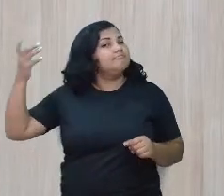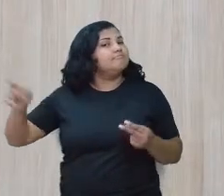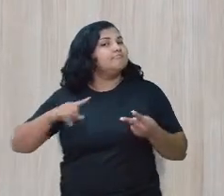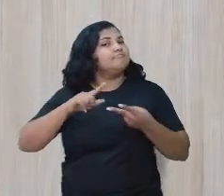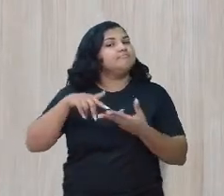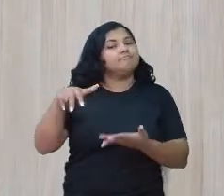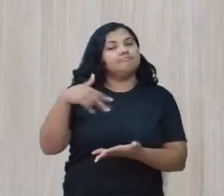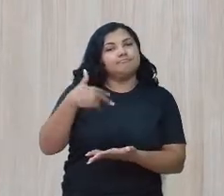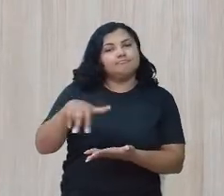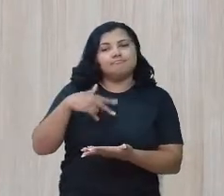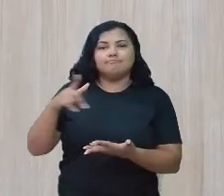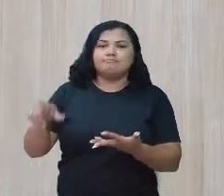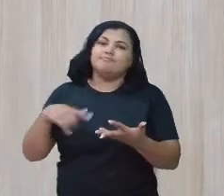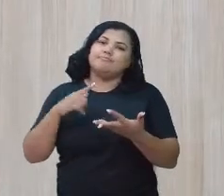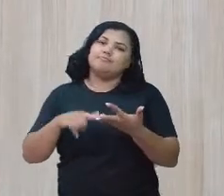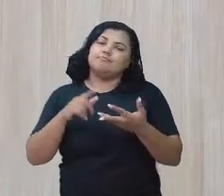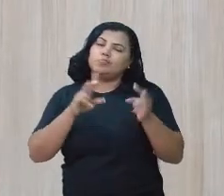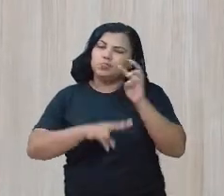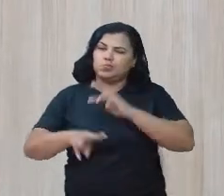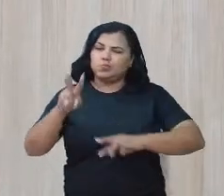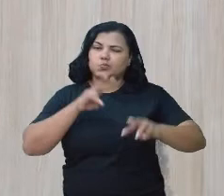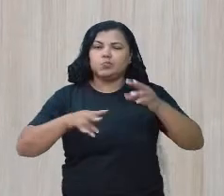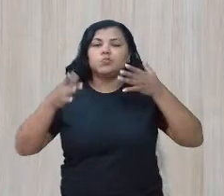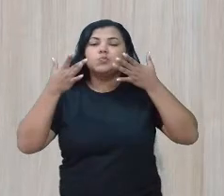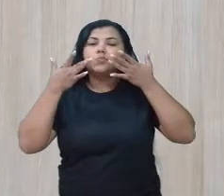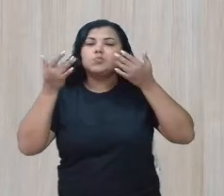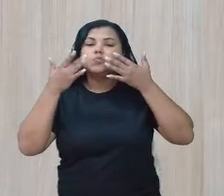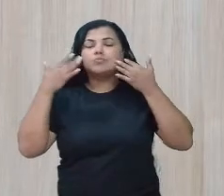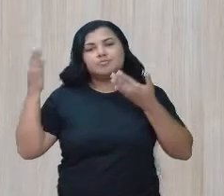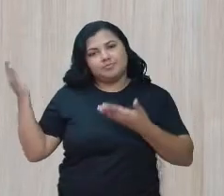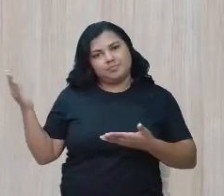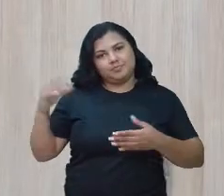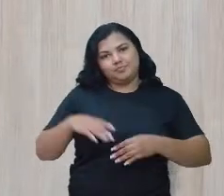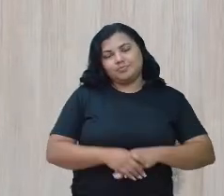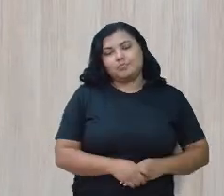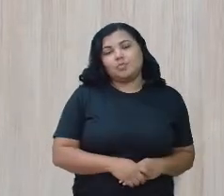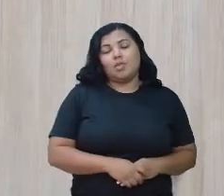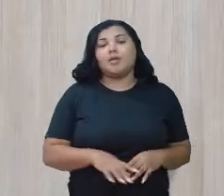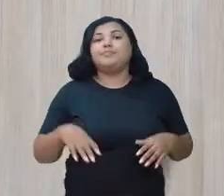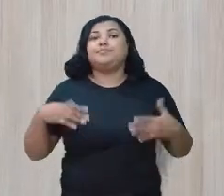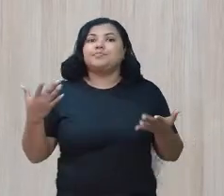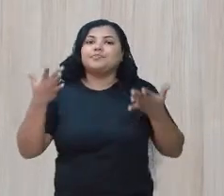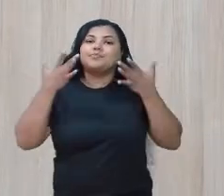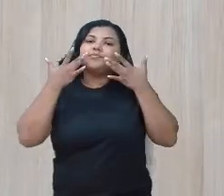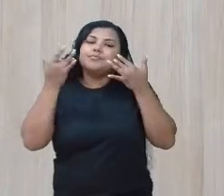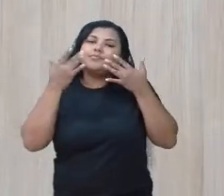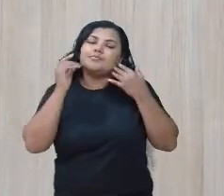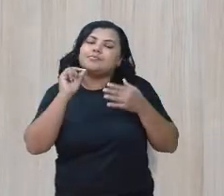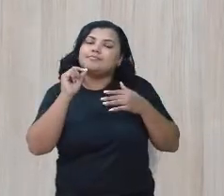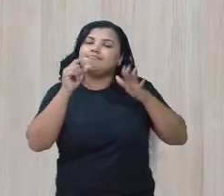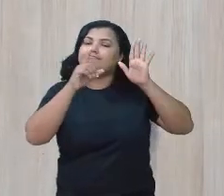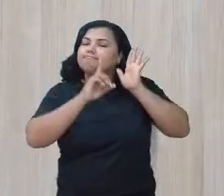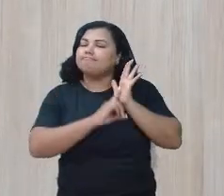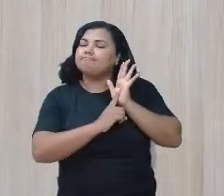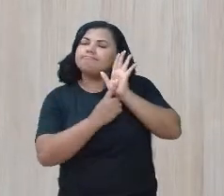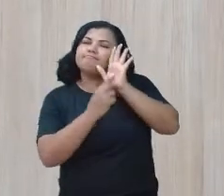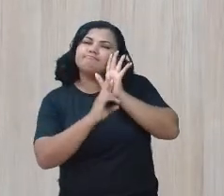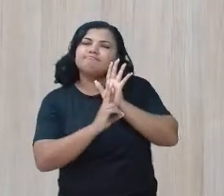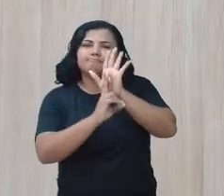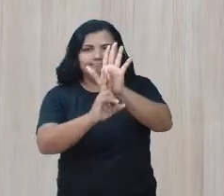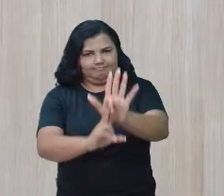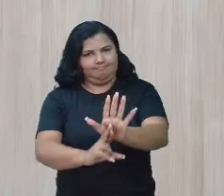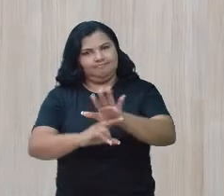a dança, tem as artes visuais e tem o teatro. E o teatro é a arte da representação, é aquele